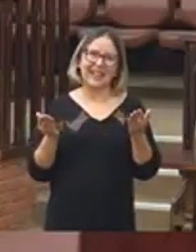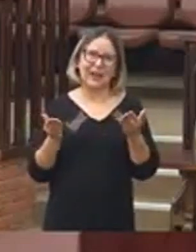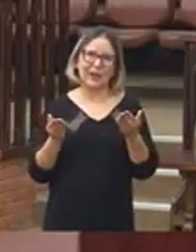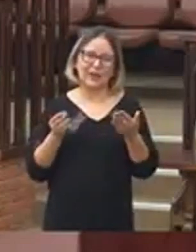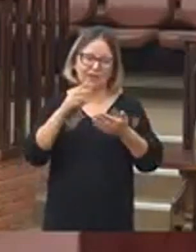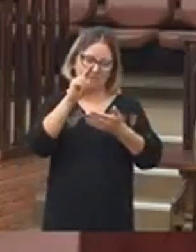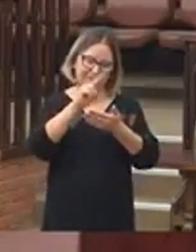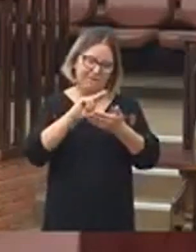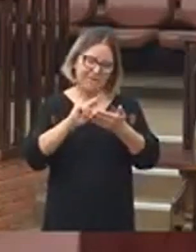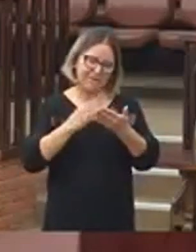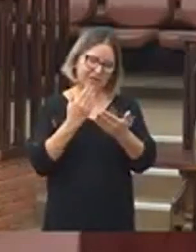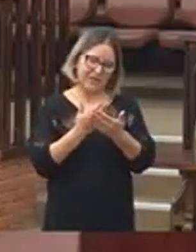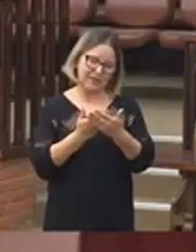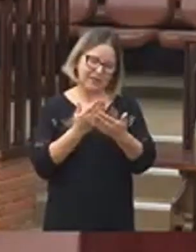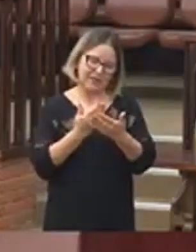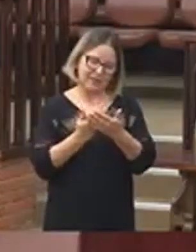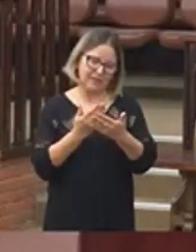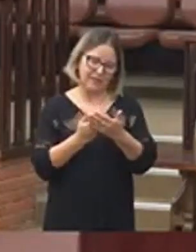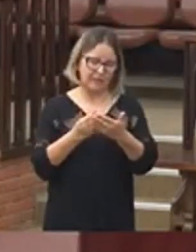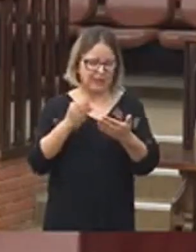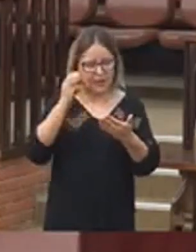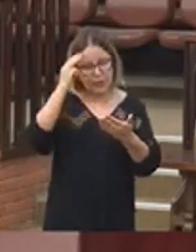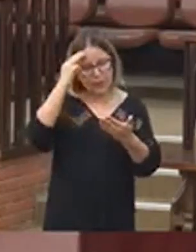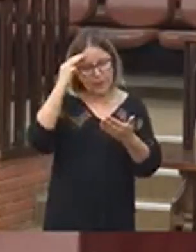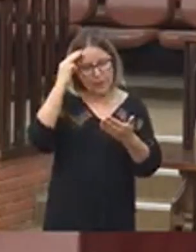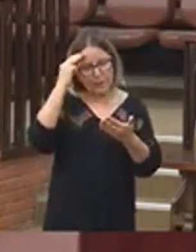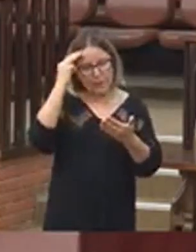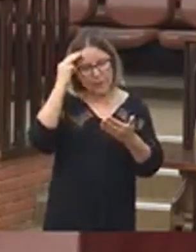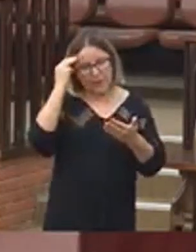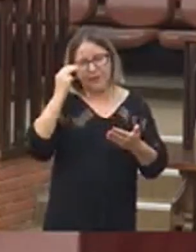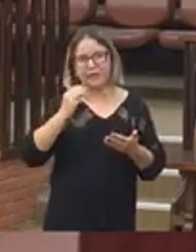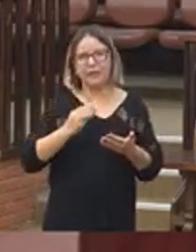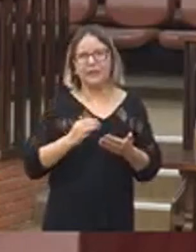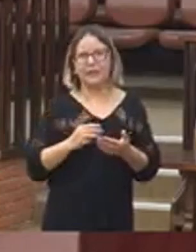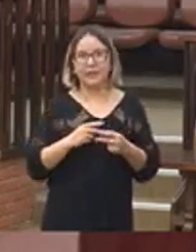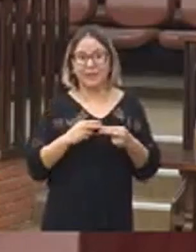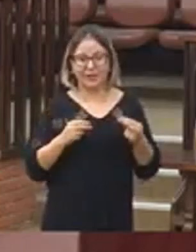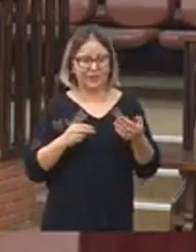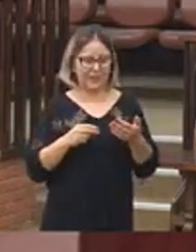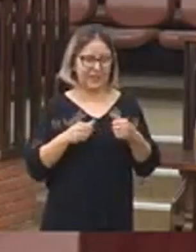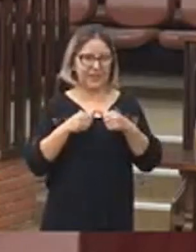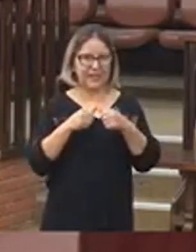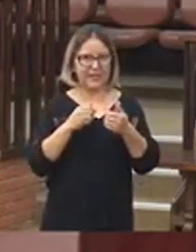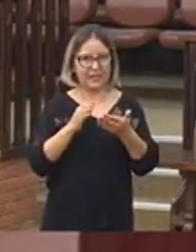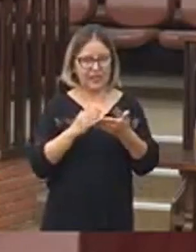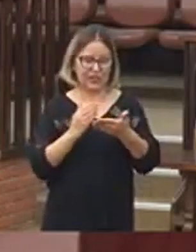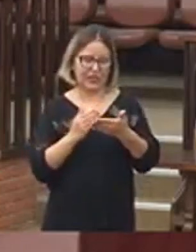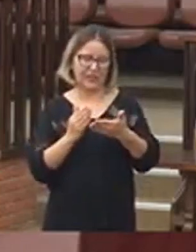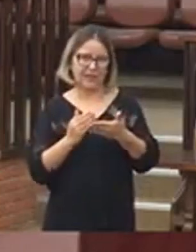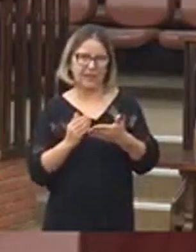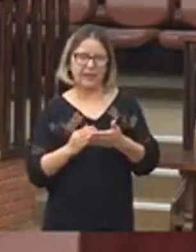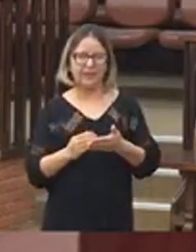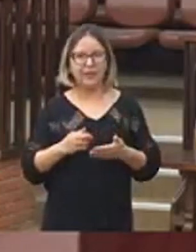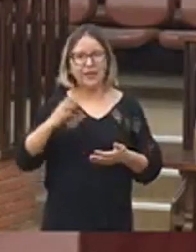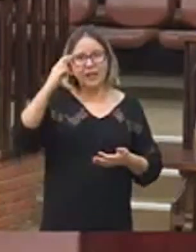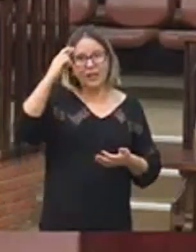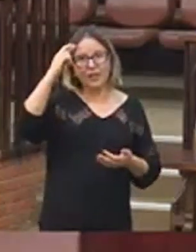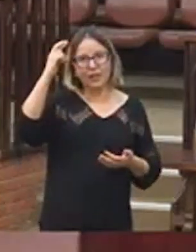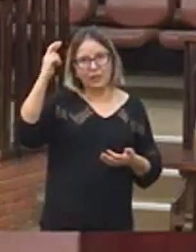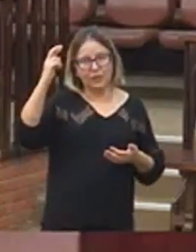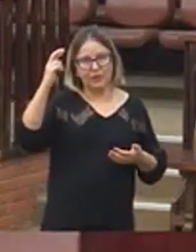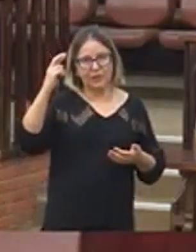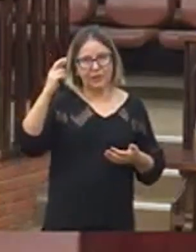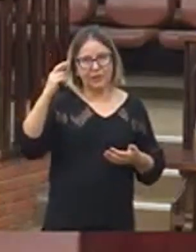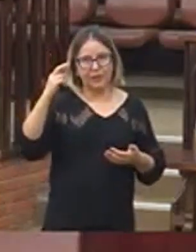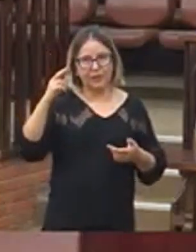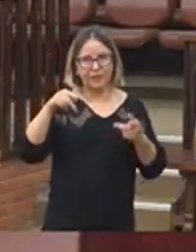dedicado um pouco às meditações deste livro. E o Senhor tem me falado